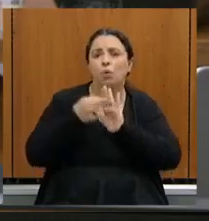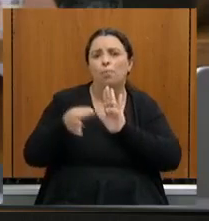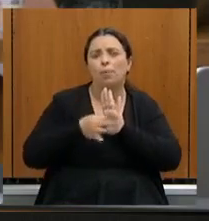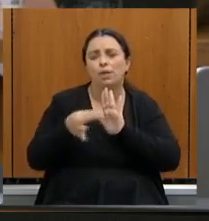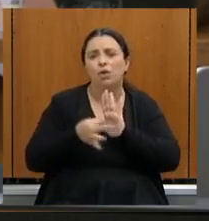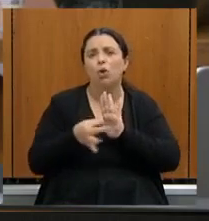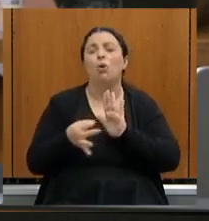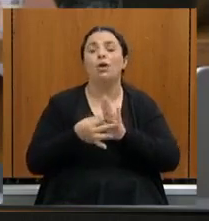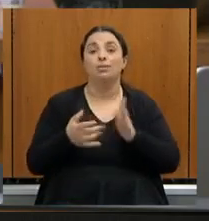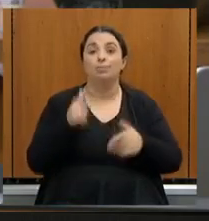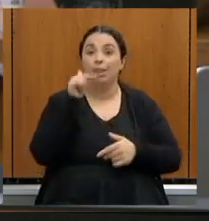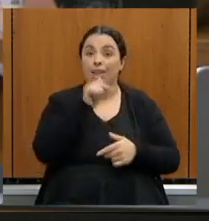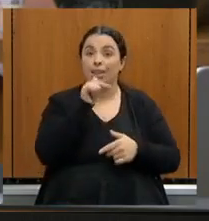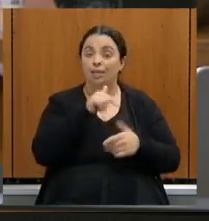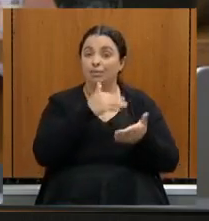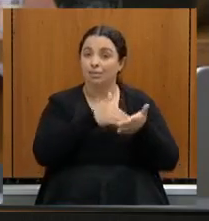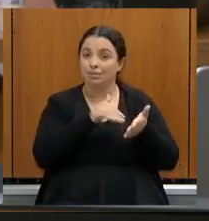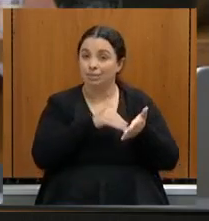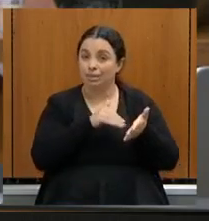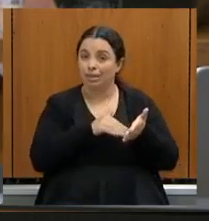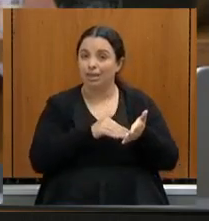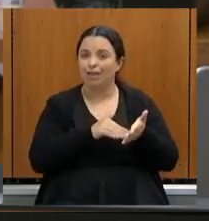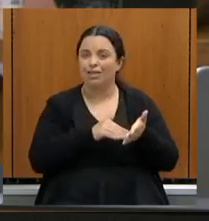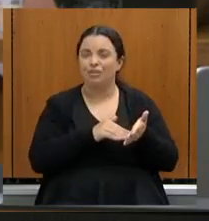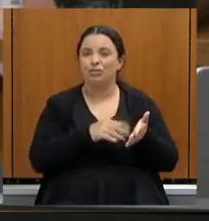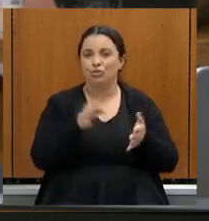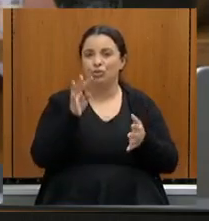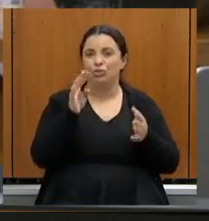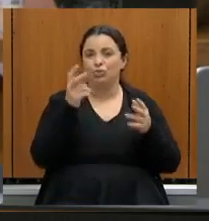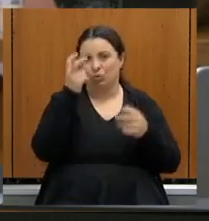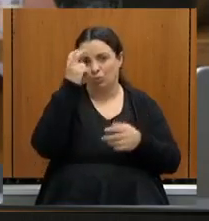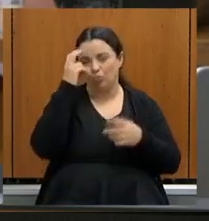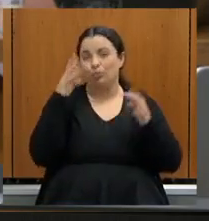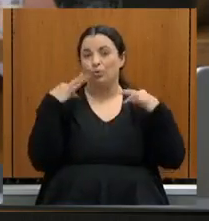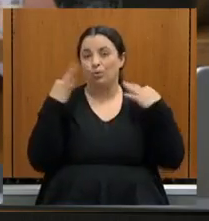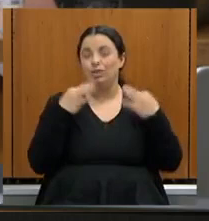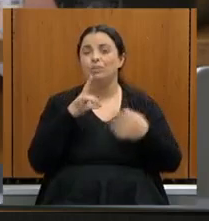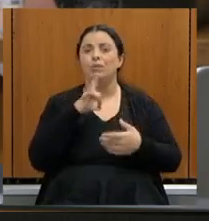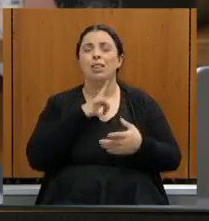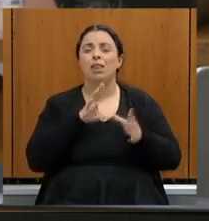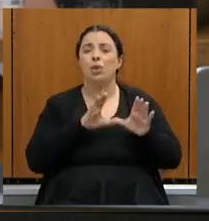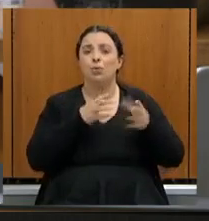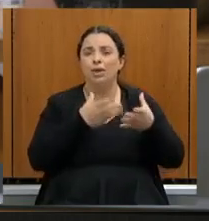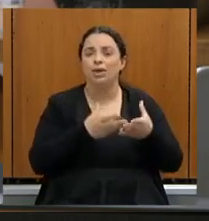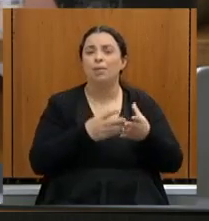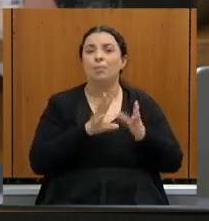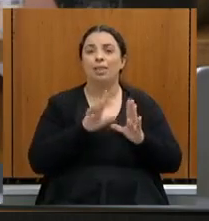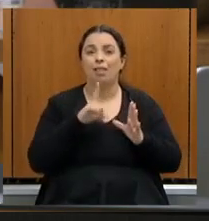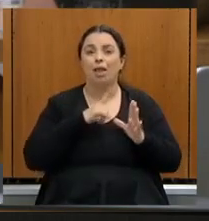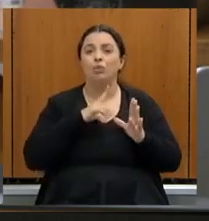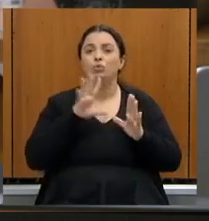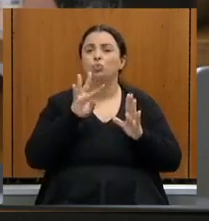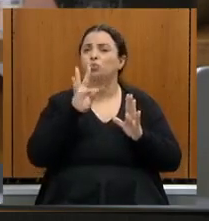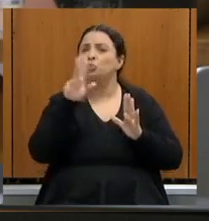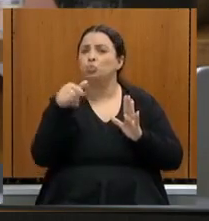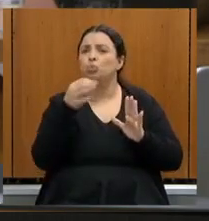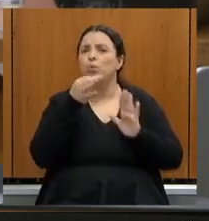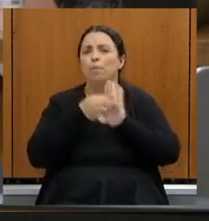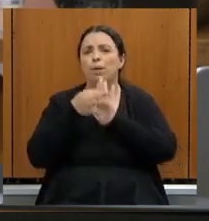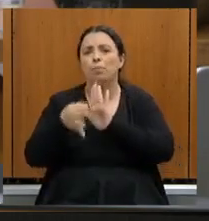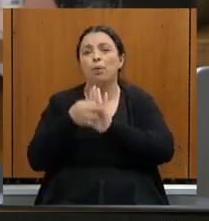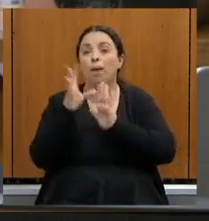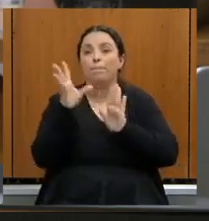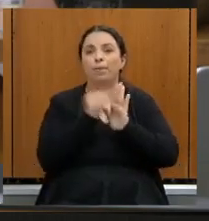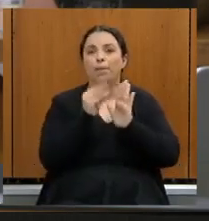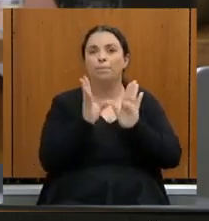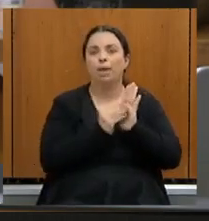momento há uma equipe para além dos requerimentos anotando as considerações todas